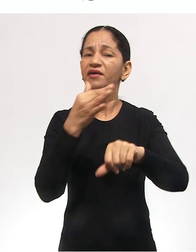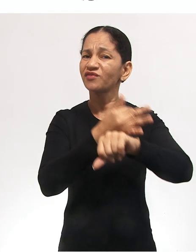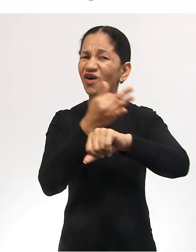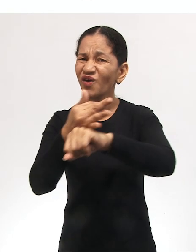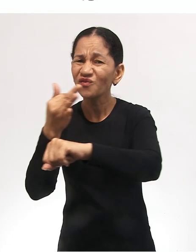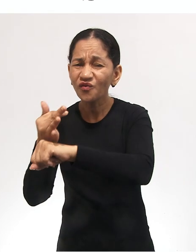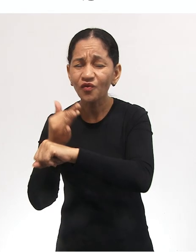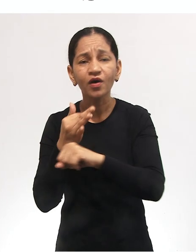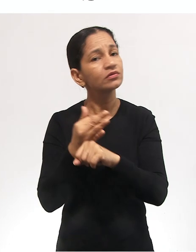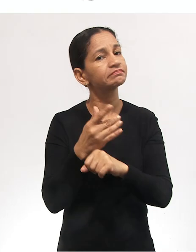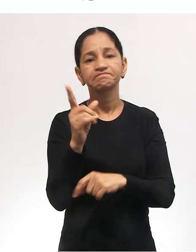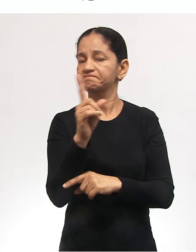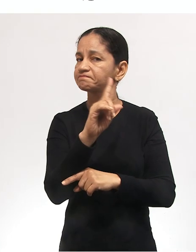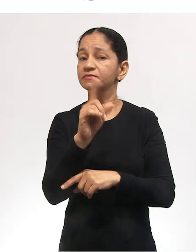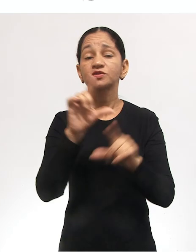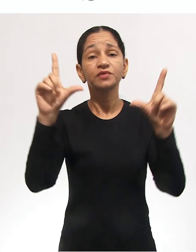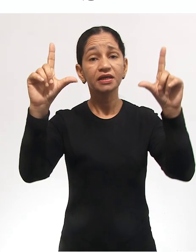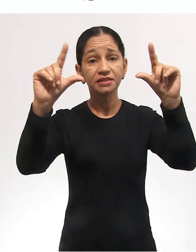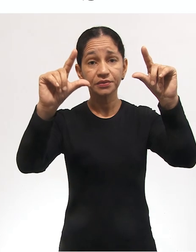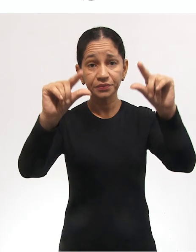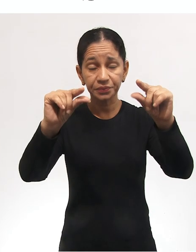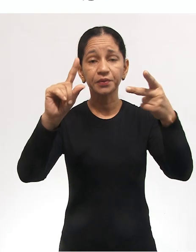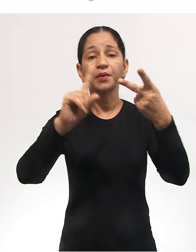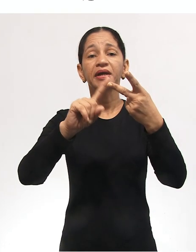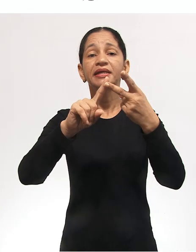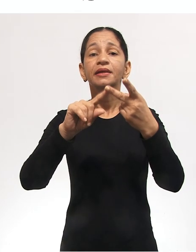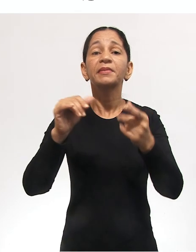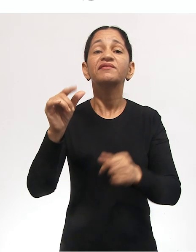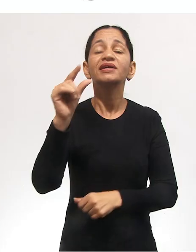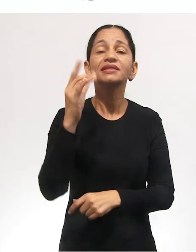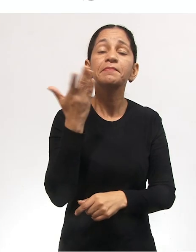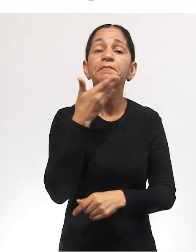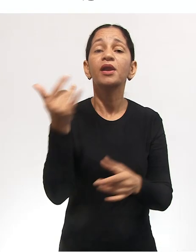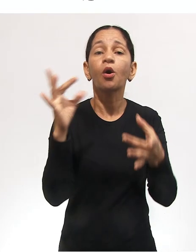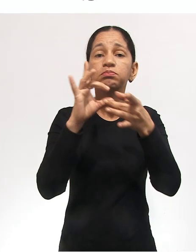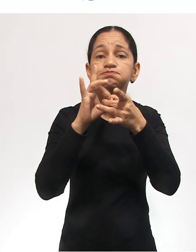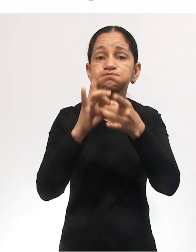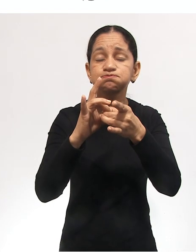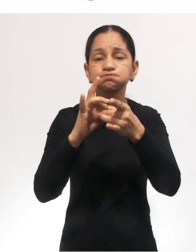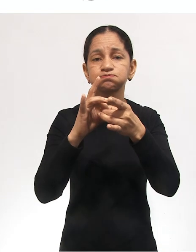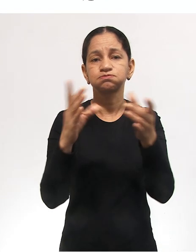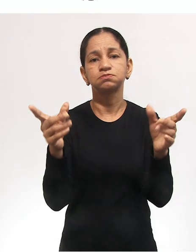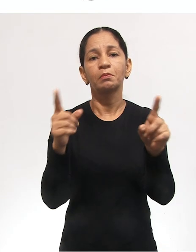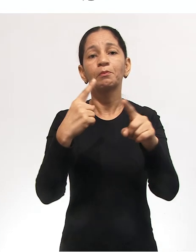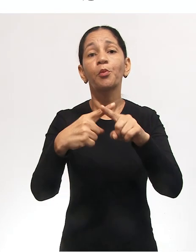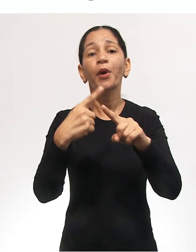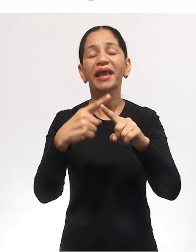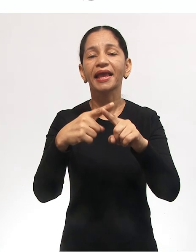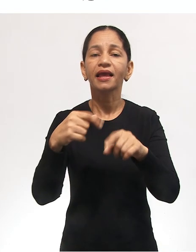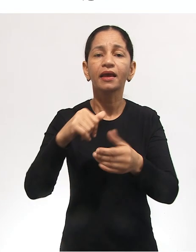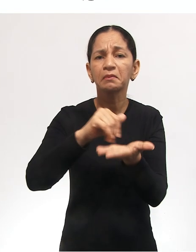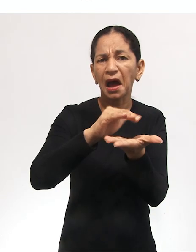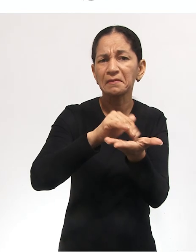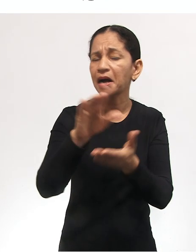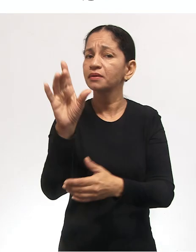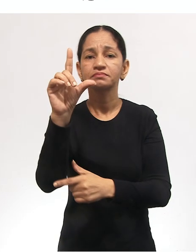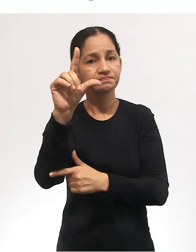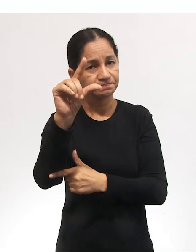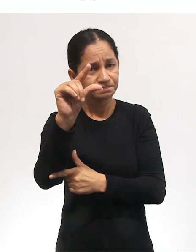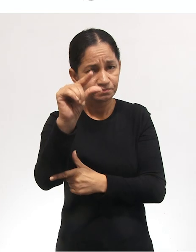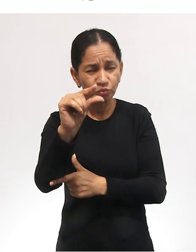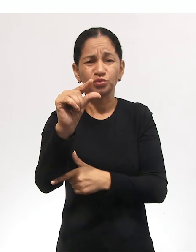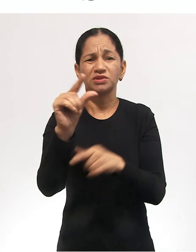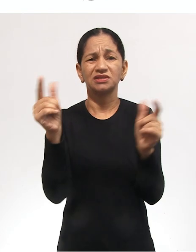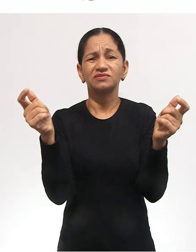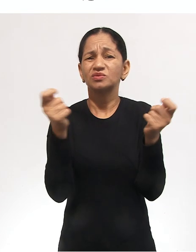menos rotatividade, né, uma equipe mais estável, né, com menor número de